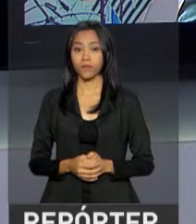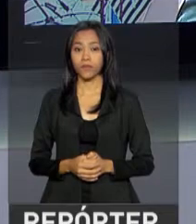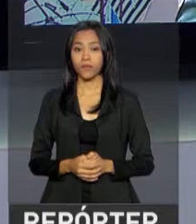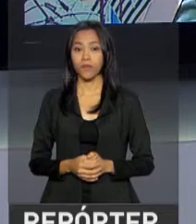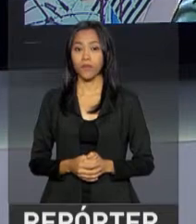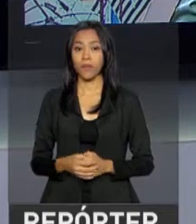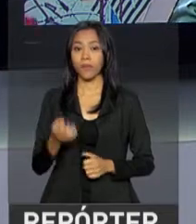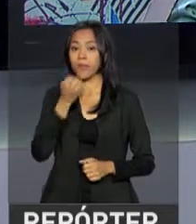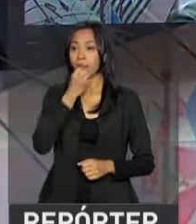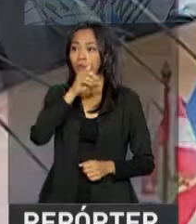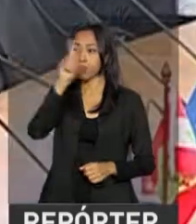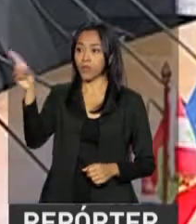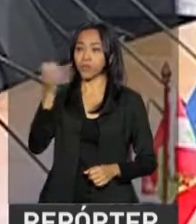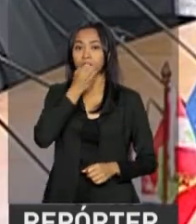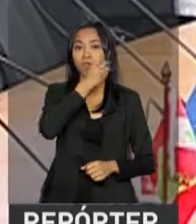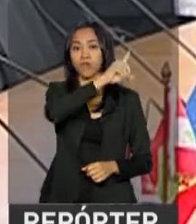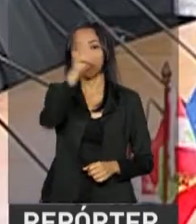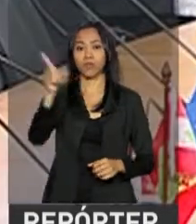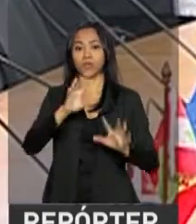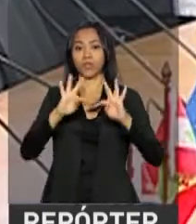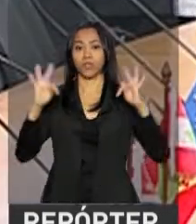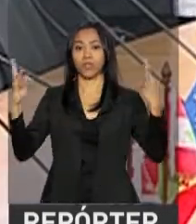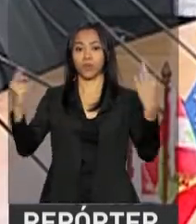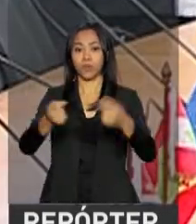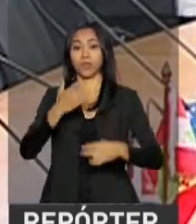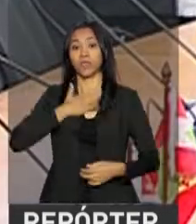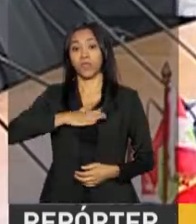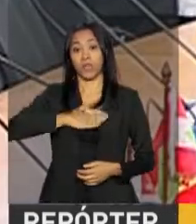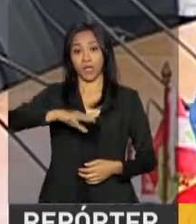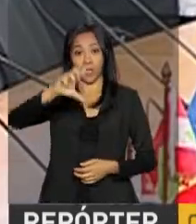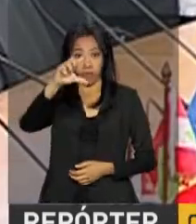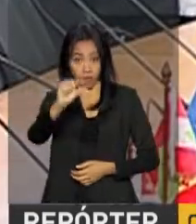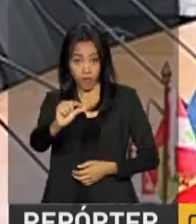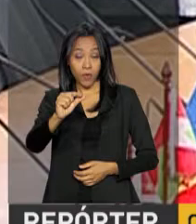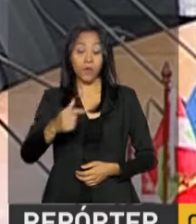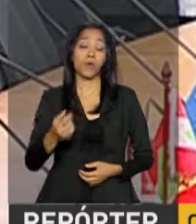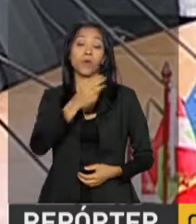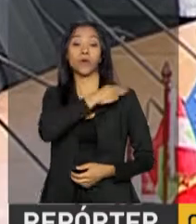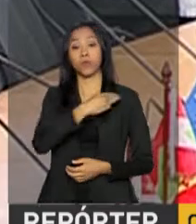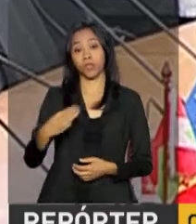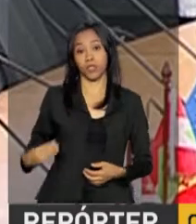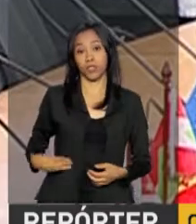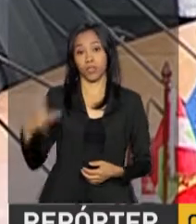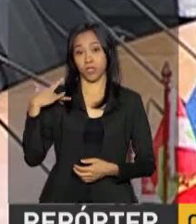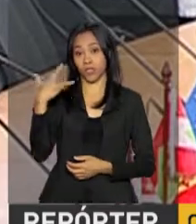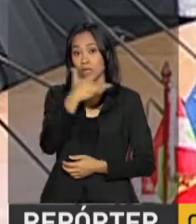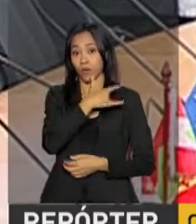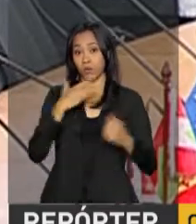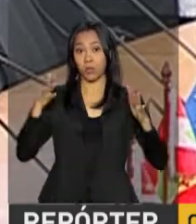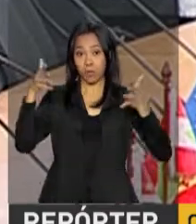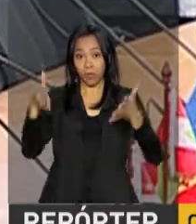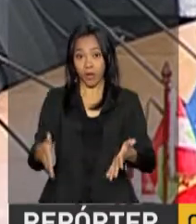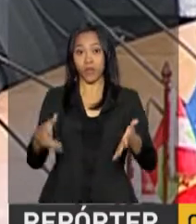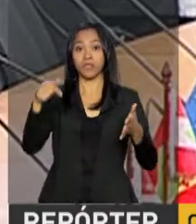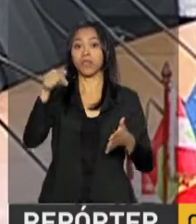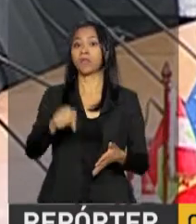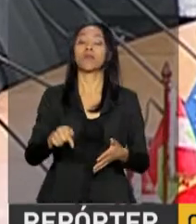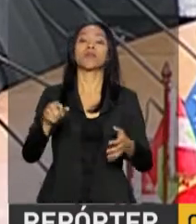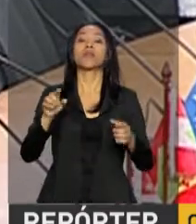Bom dia, Carol. Bom dia a todos. Daqui a pouco, o ministro da Saúde, Ricardo Barros, participa aqui em Brasília da reunião de